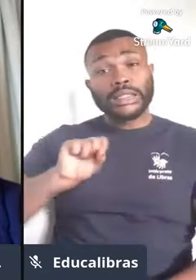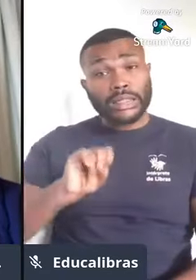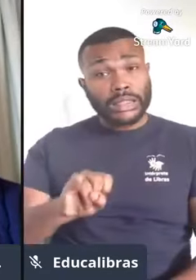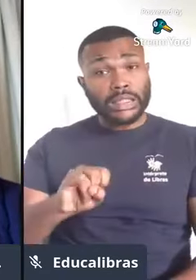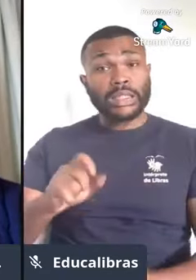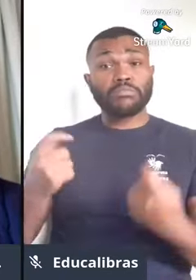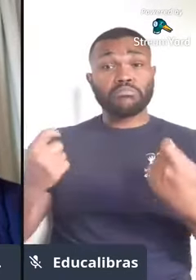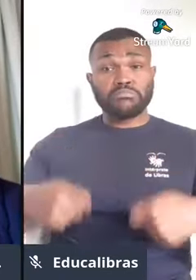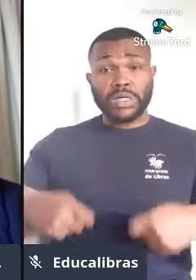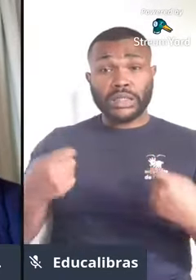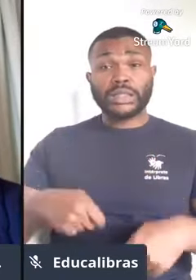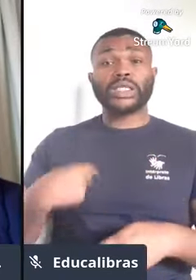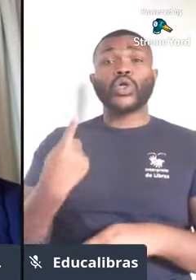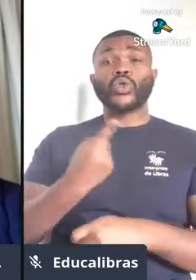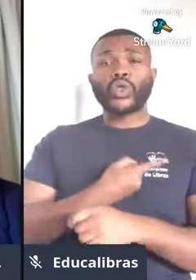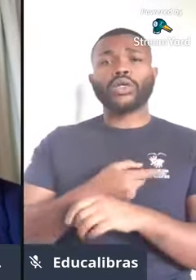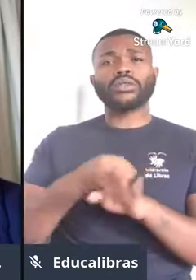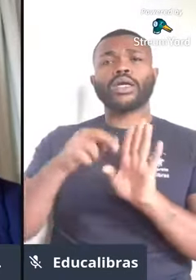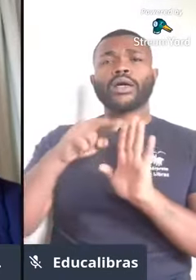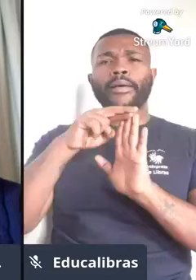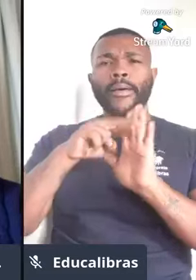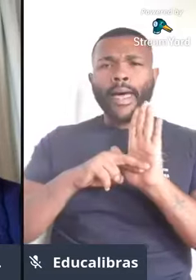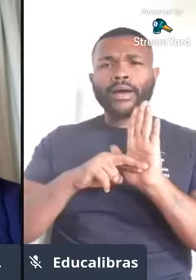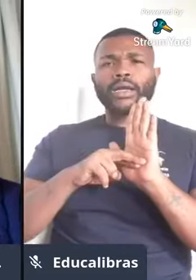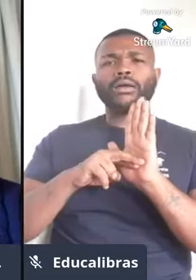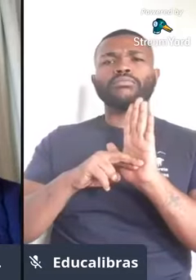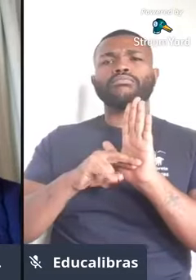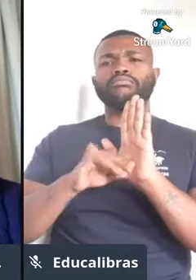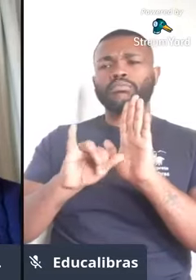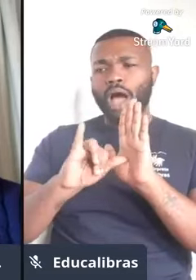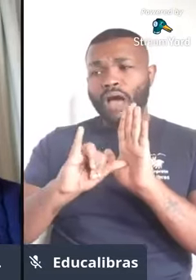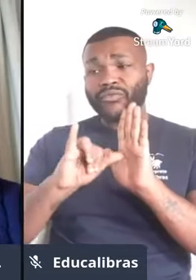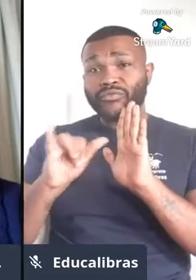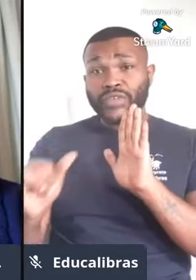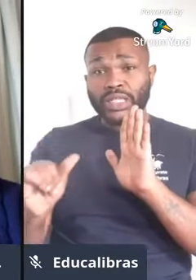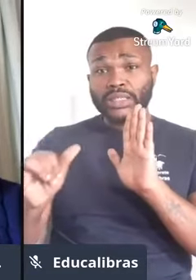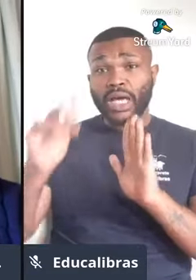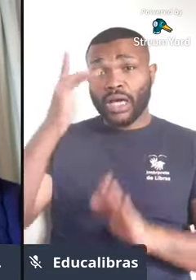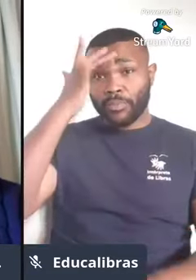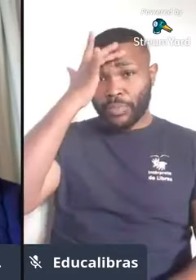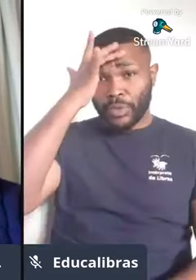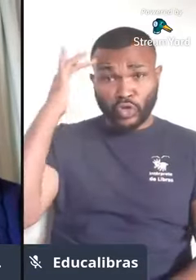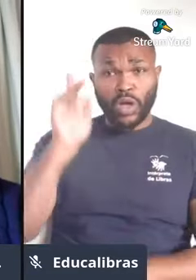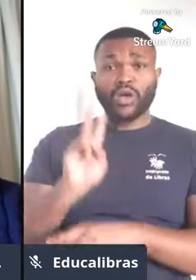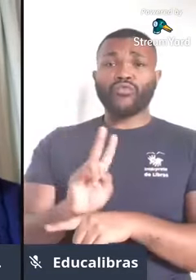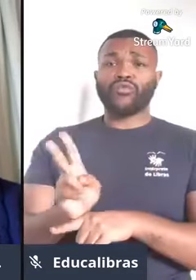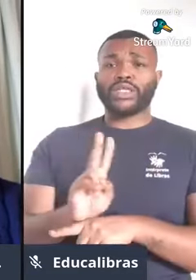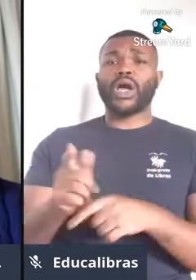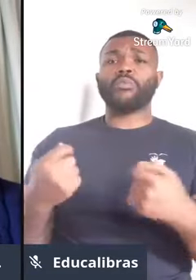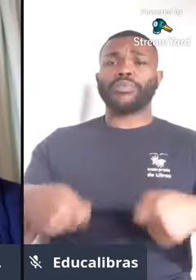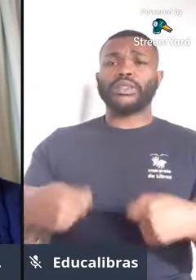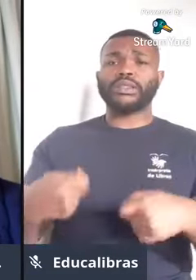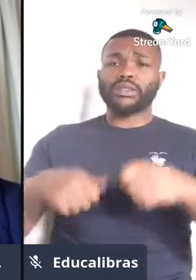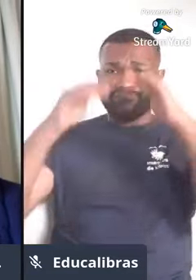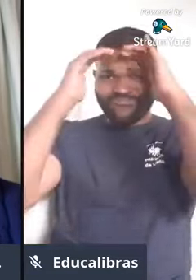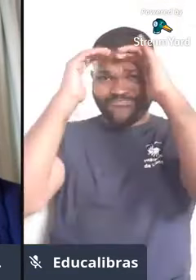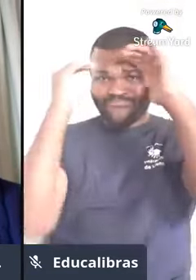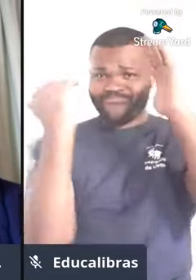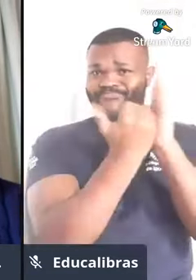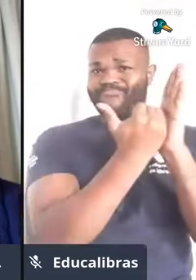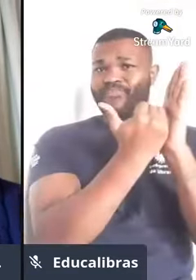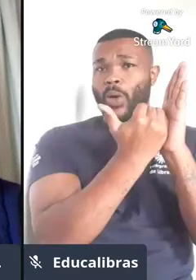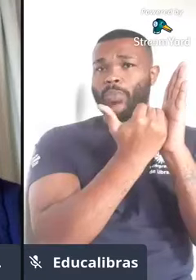podemos publicar instruções normativas, e aí o auditor fiscal é obrigado a seguir essas instruções. Especificamente